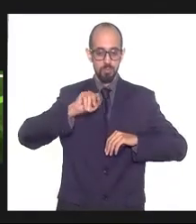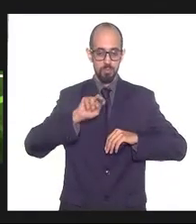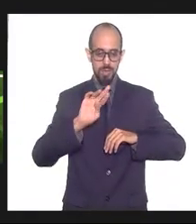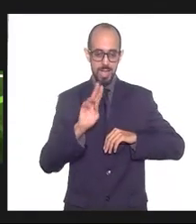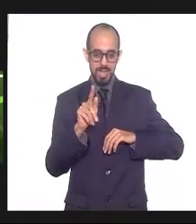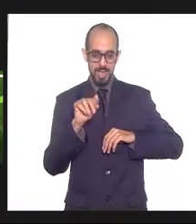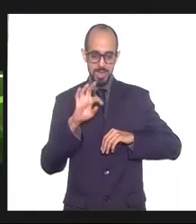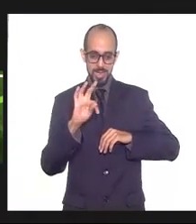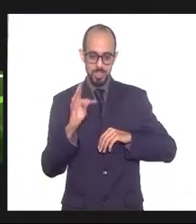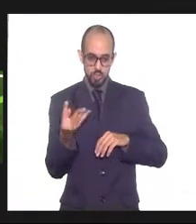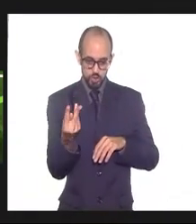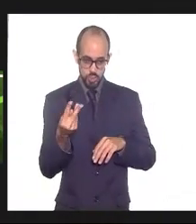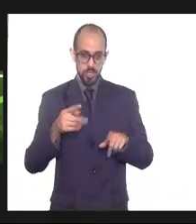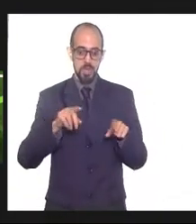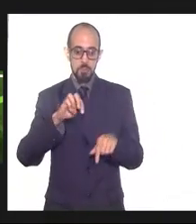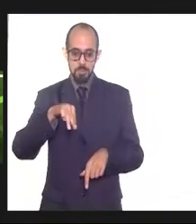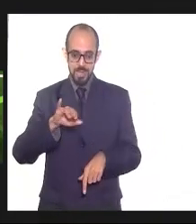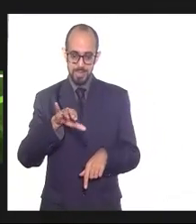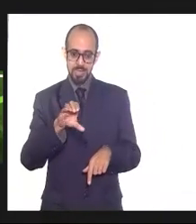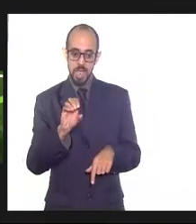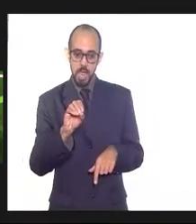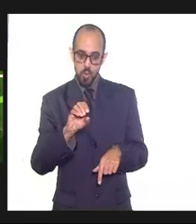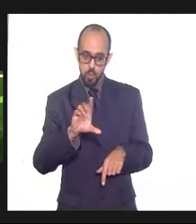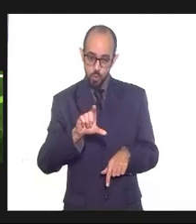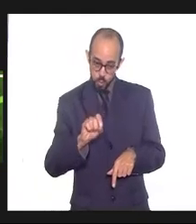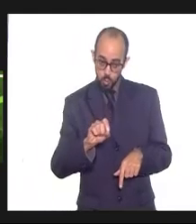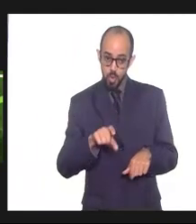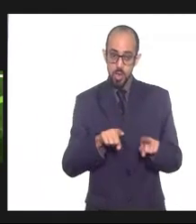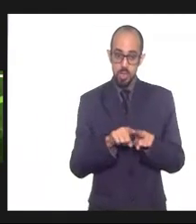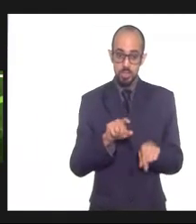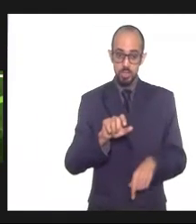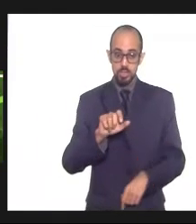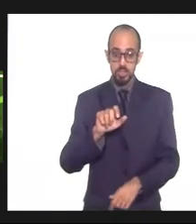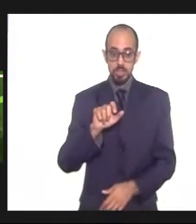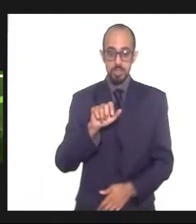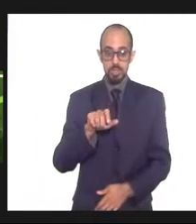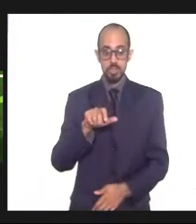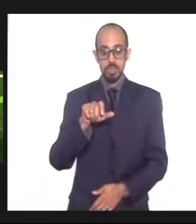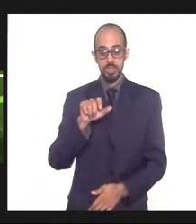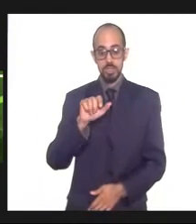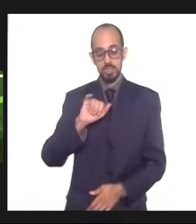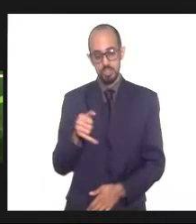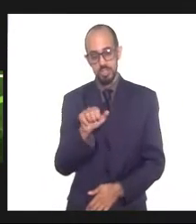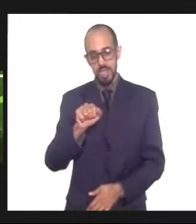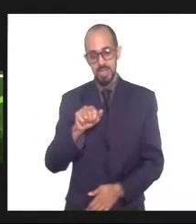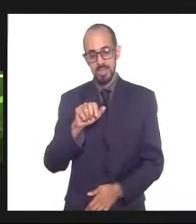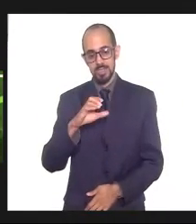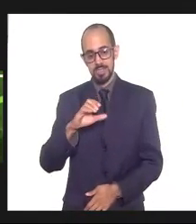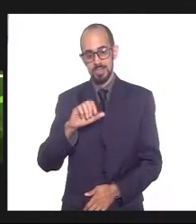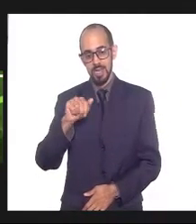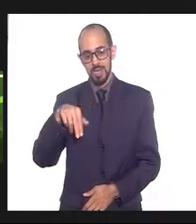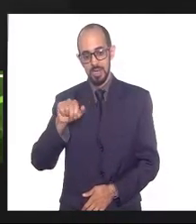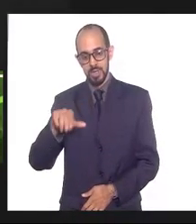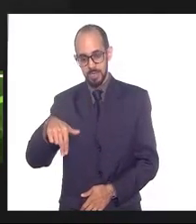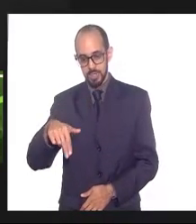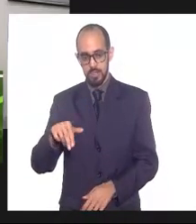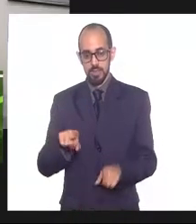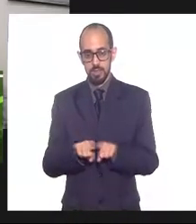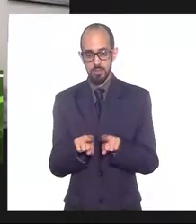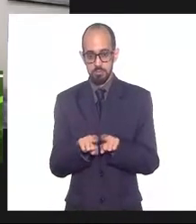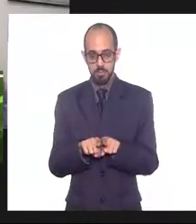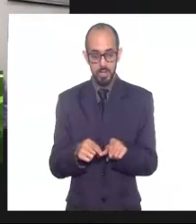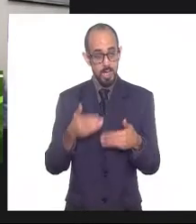obrigada, Marcelo, muito obrigada, Jassana Gonçalves, pela oportunidade de ouvi-los. Agradecer a todos aqueles que